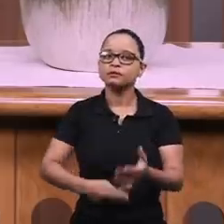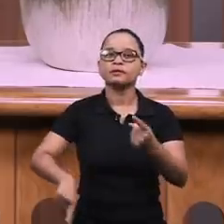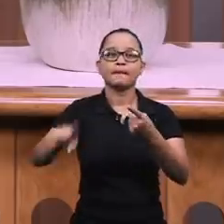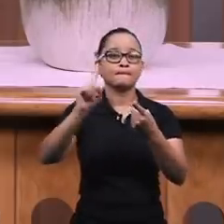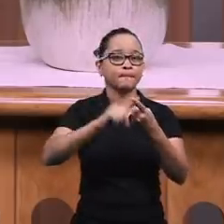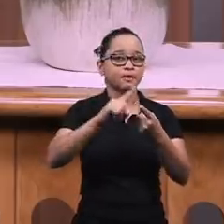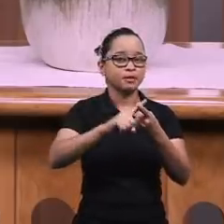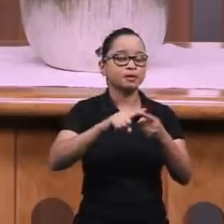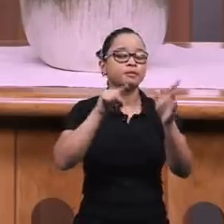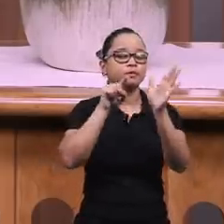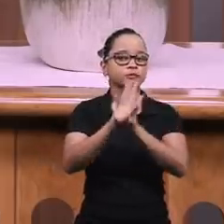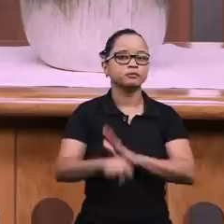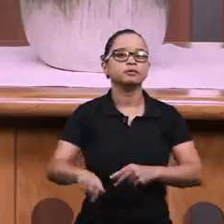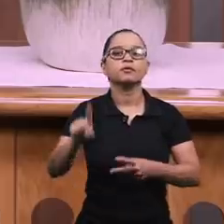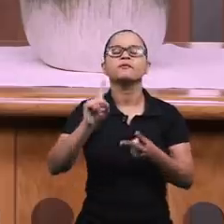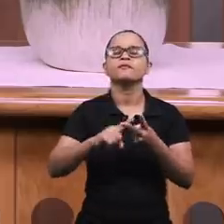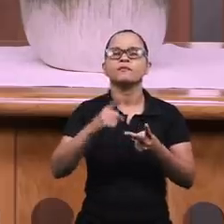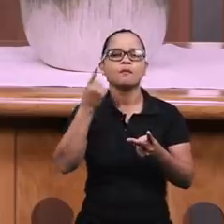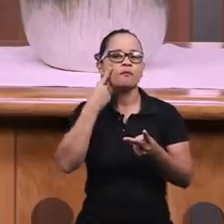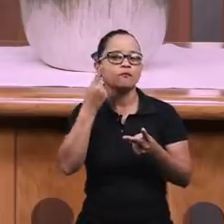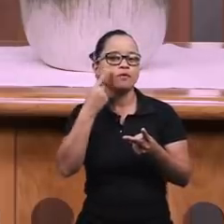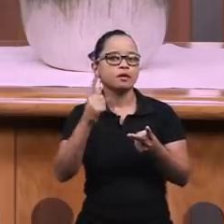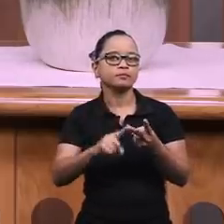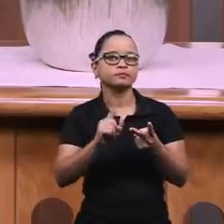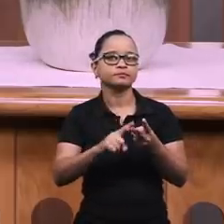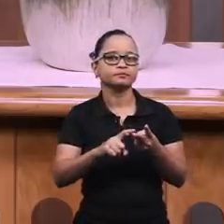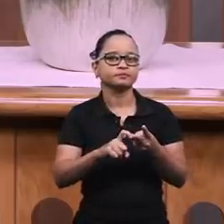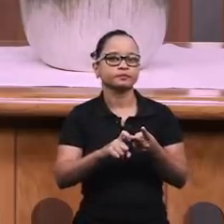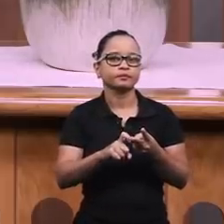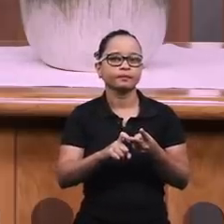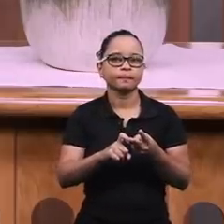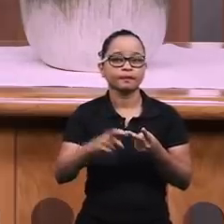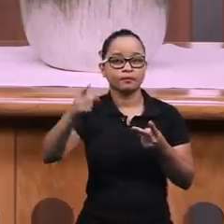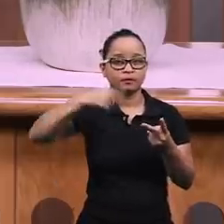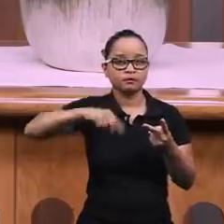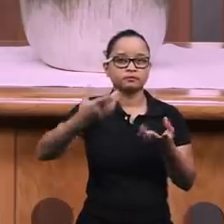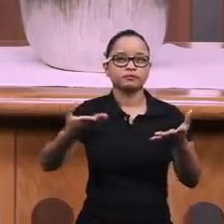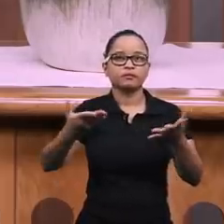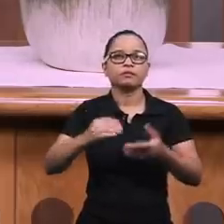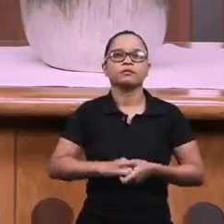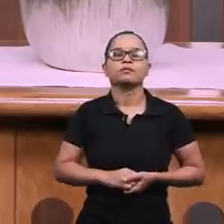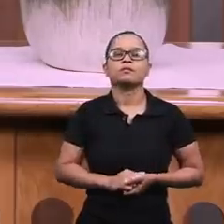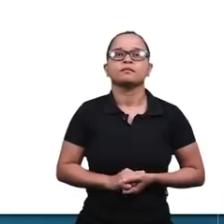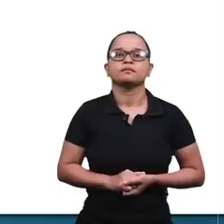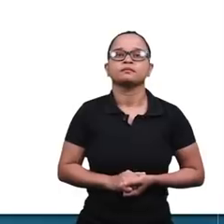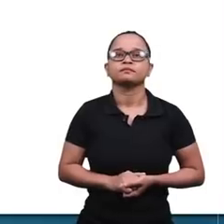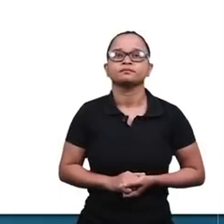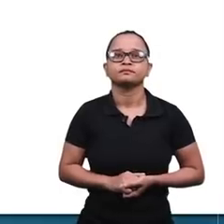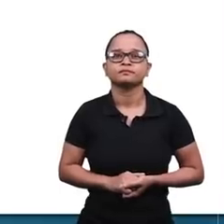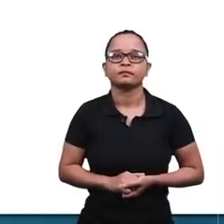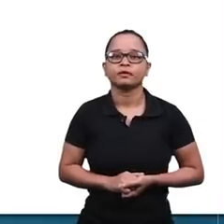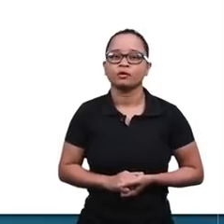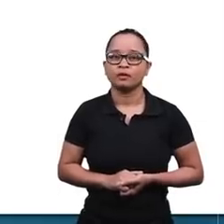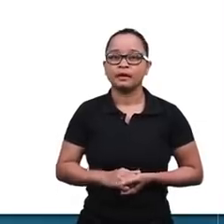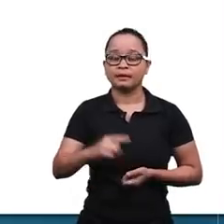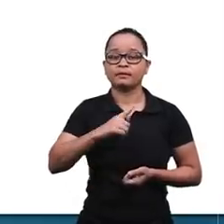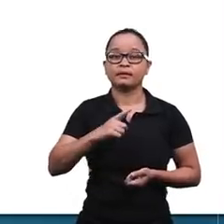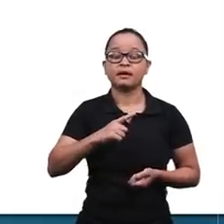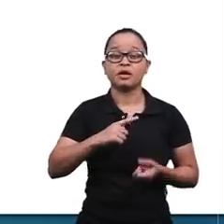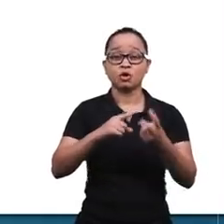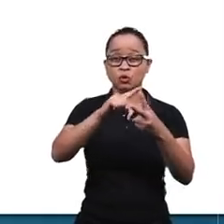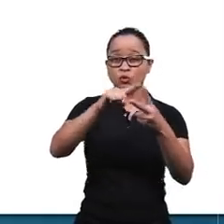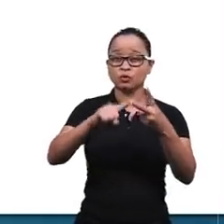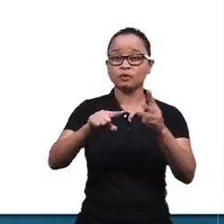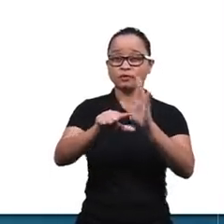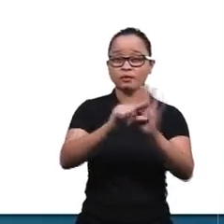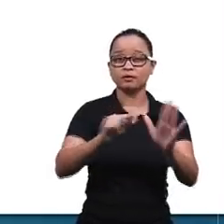primeira pergunta Vamos então ver qual foi a segunda pergunta é para nós hoje pergunta o preço em destaque dois